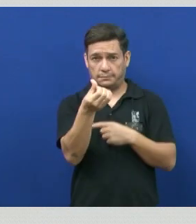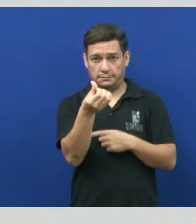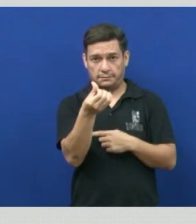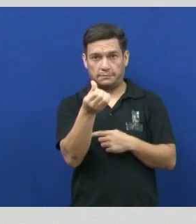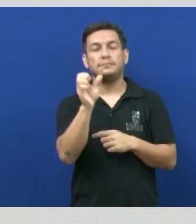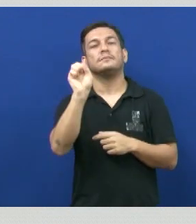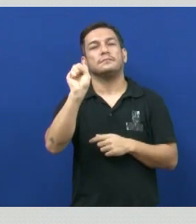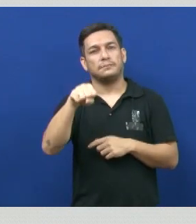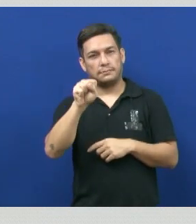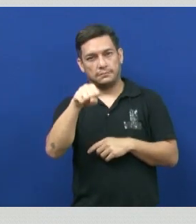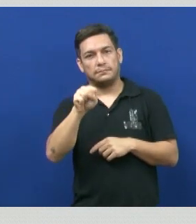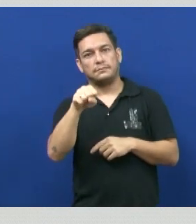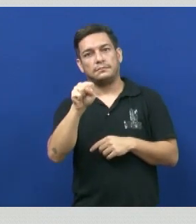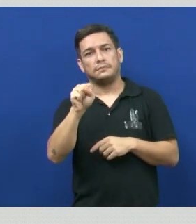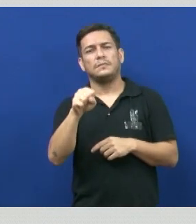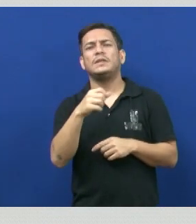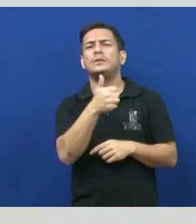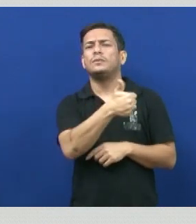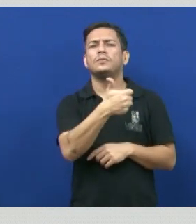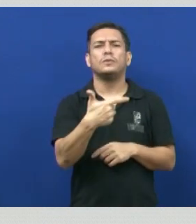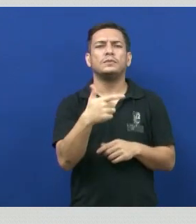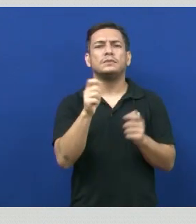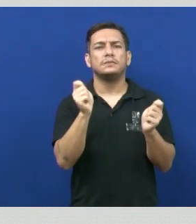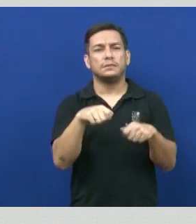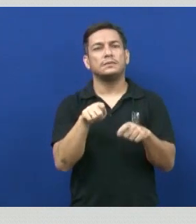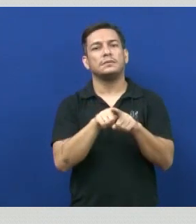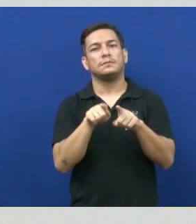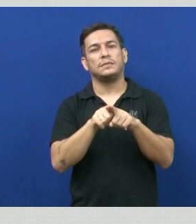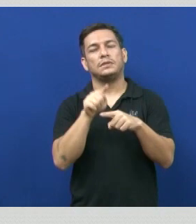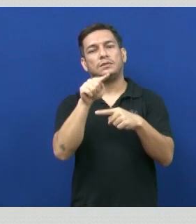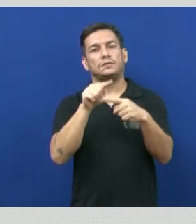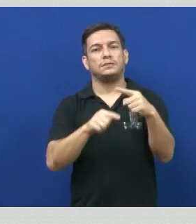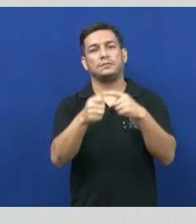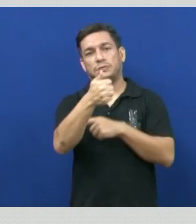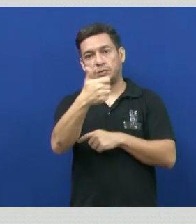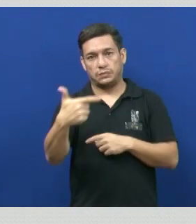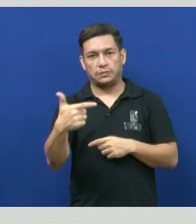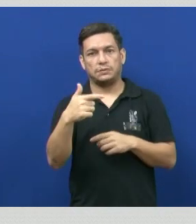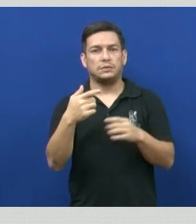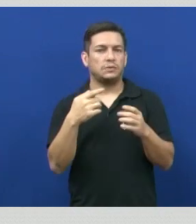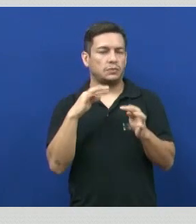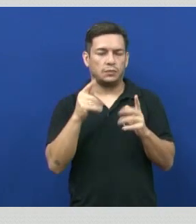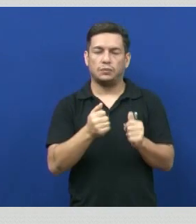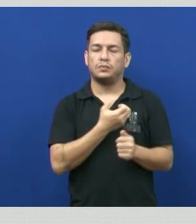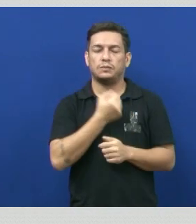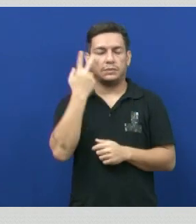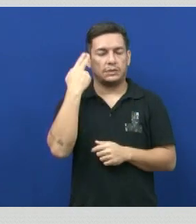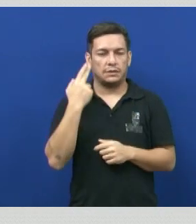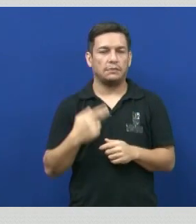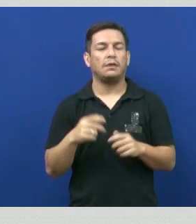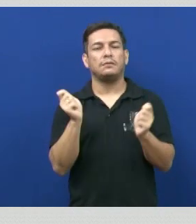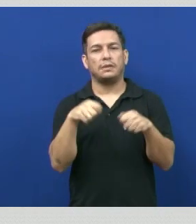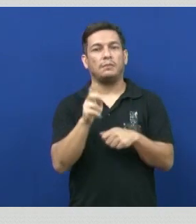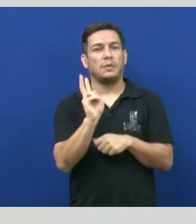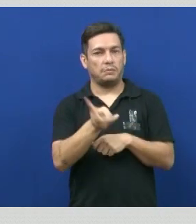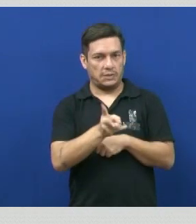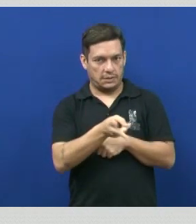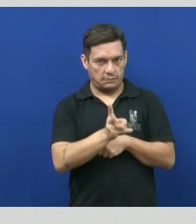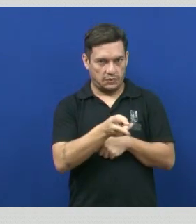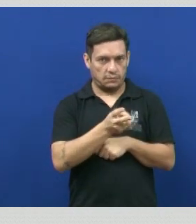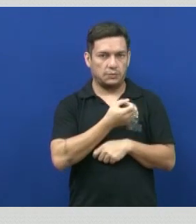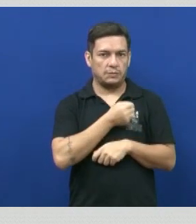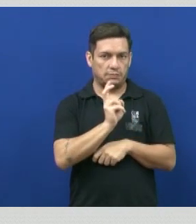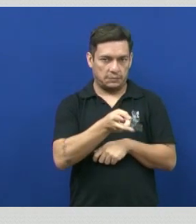6? Sim. E o 12 é possível também dividir por 12. Todo número natural é divisível por ele mesmo.